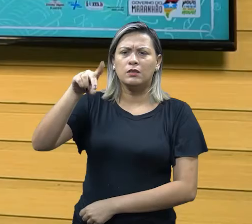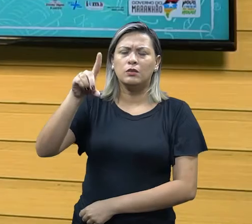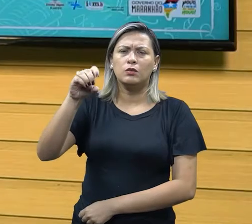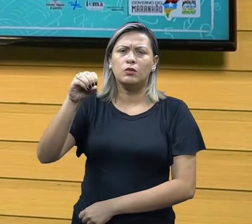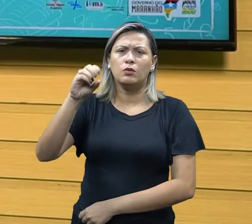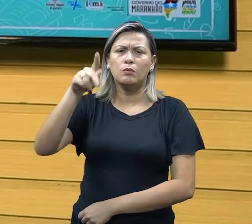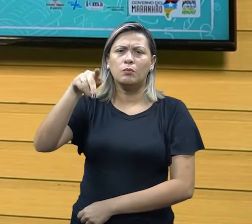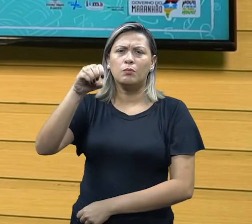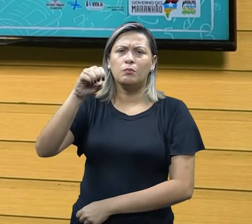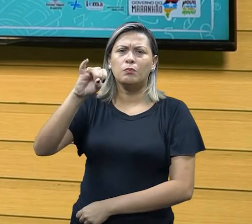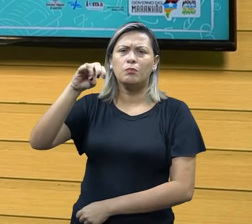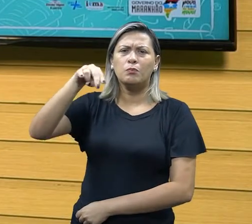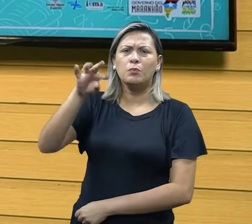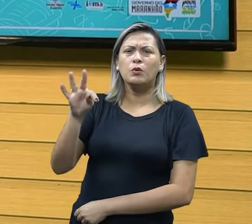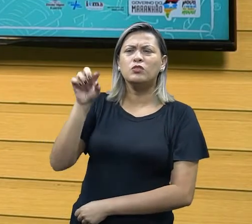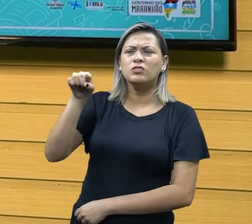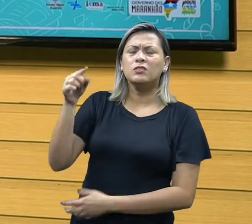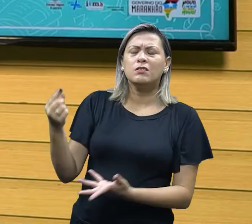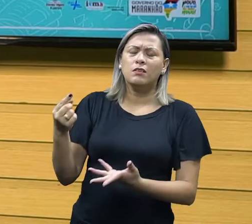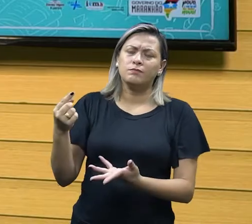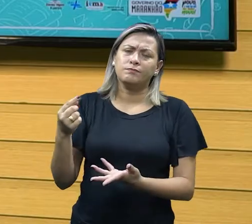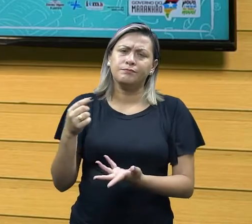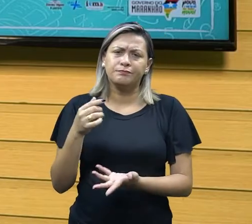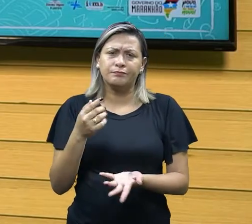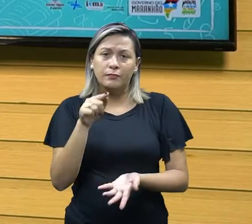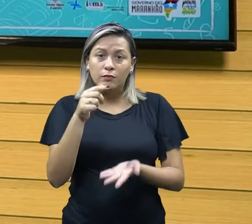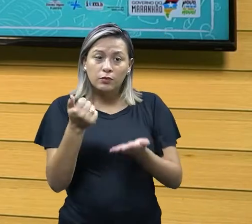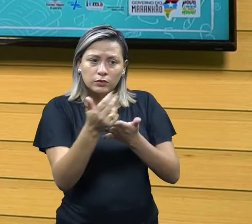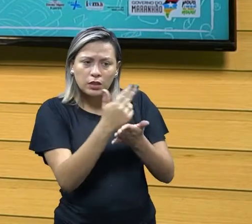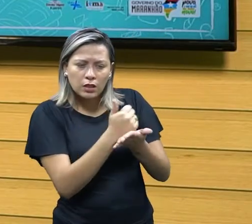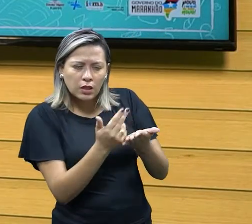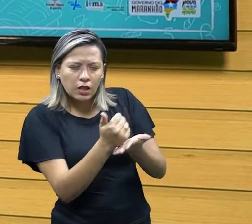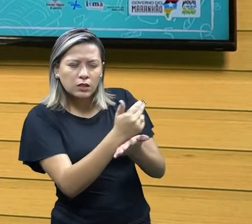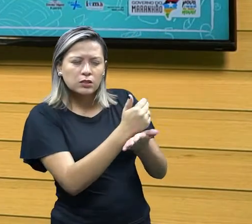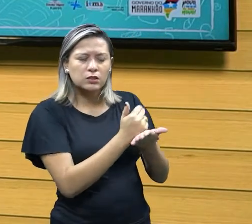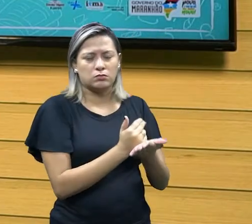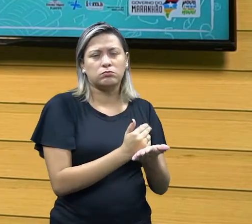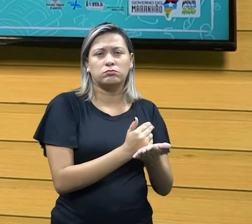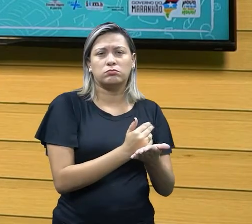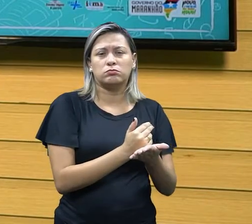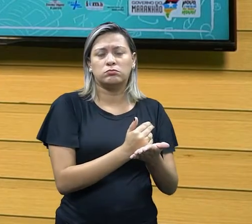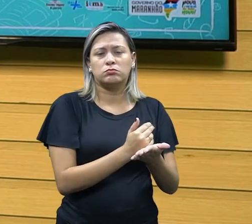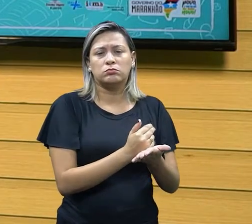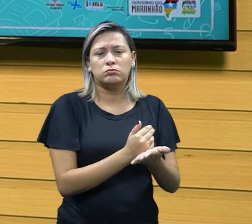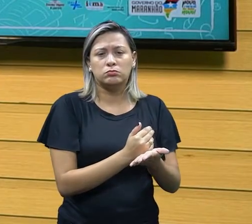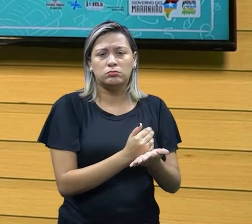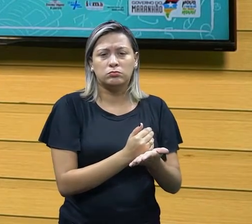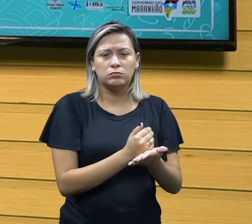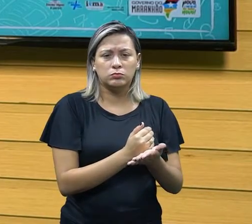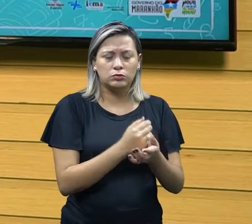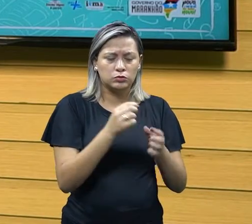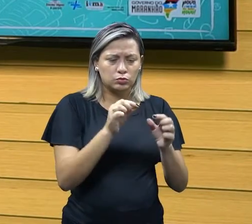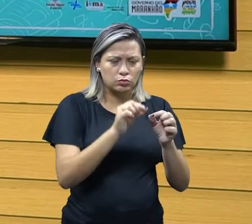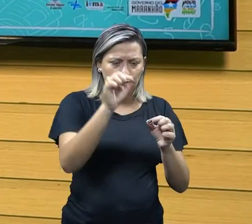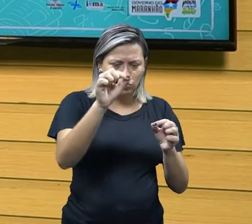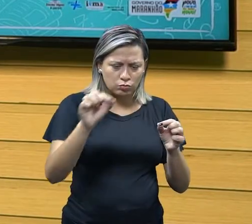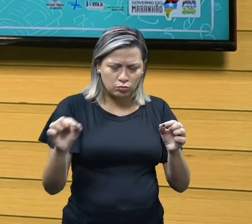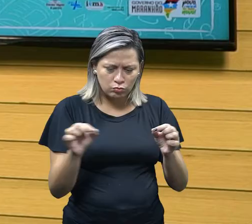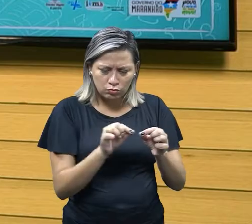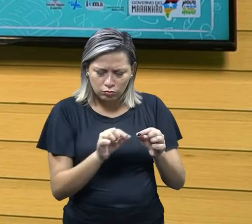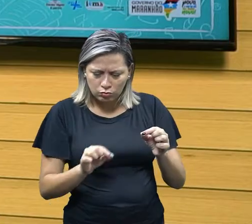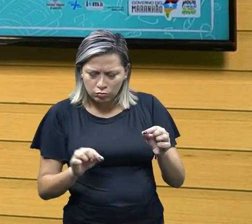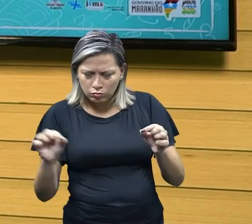Endpoint. Quando você está fazendo um desenho que não seja no CAD, você liga as linhas, começa a